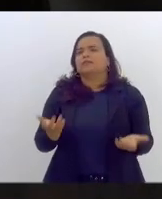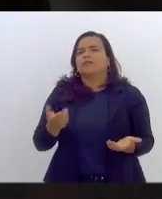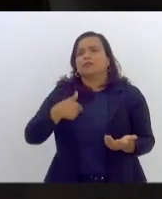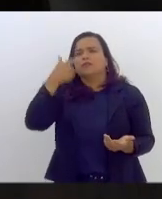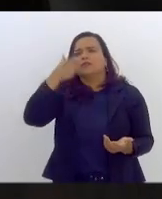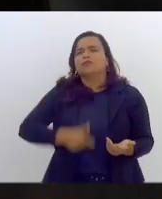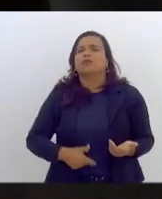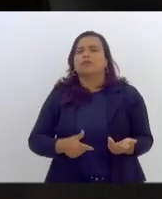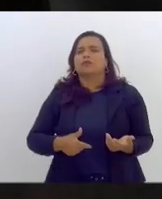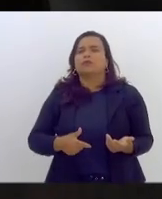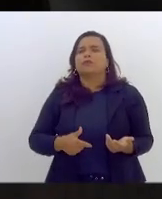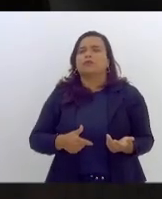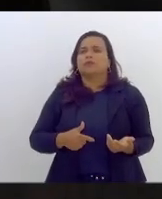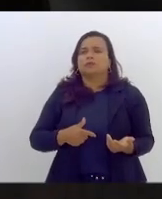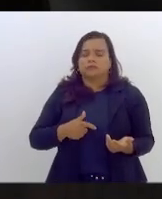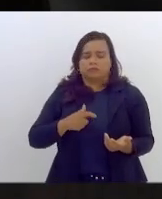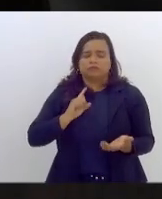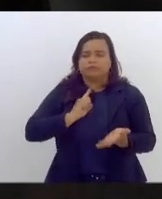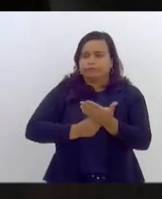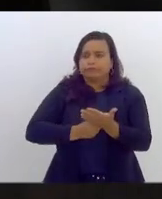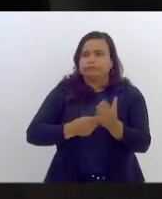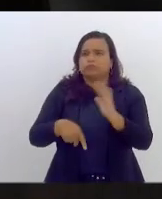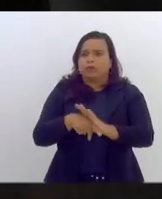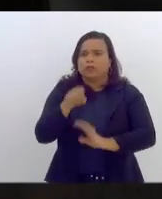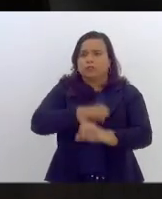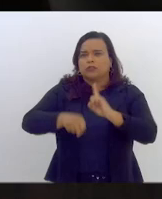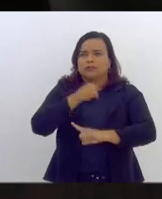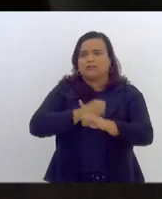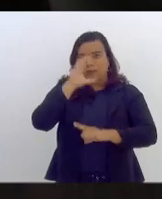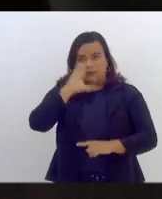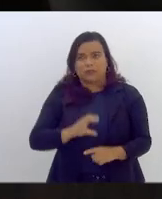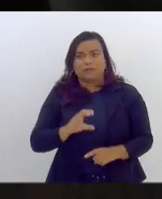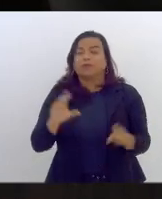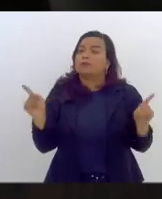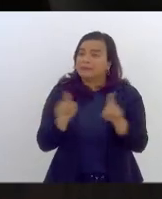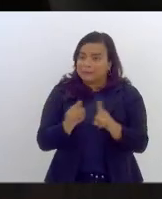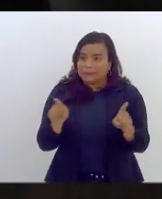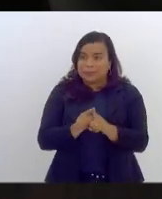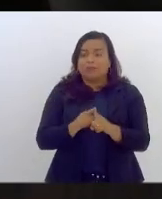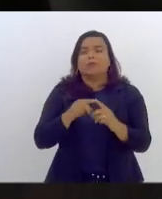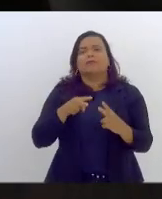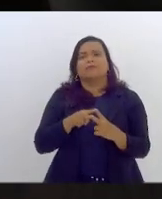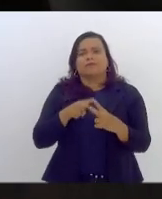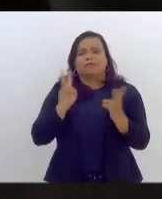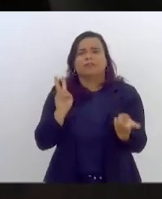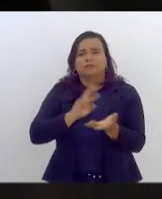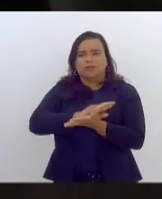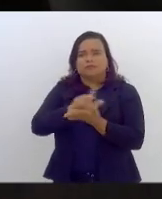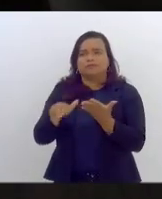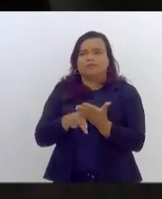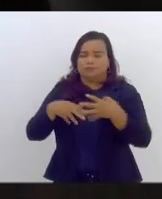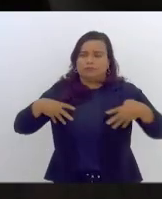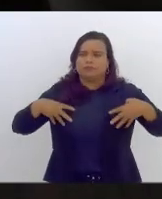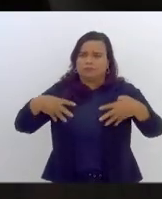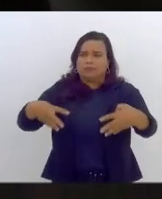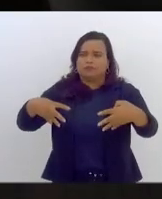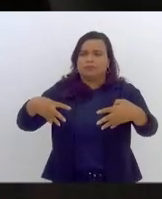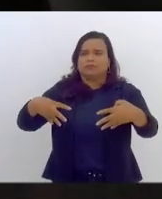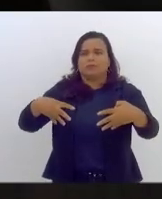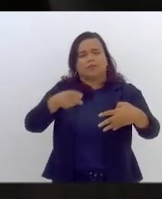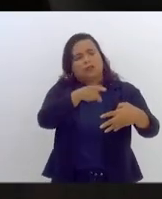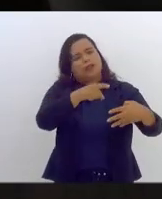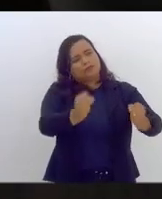confidente da sociedade civil, mas como um inconfidente virtual frente aos desmandos do